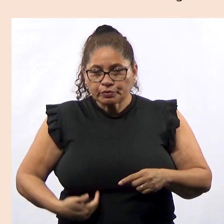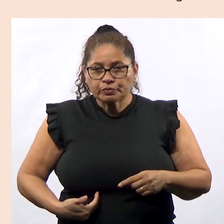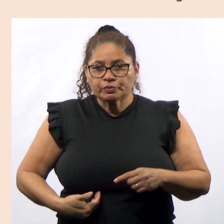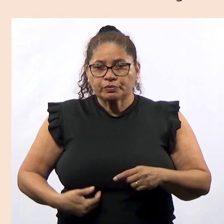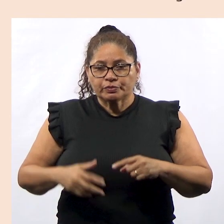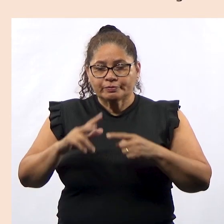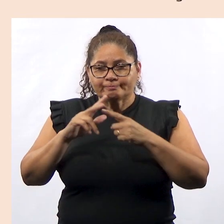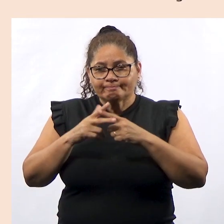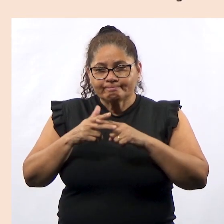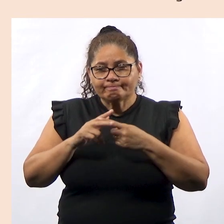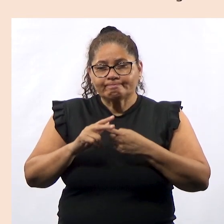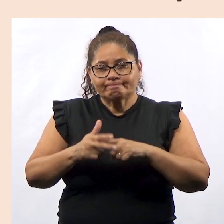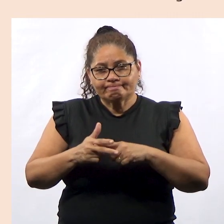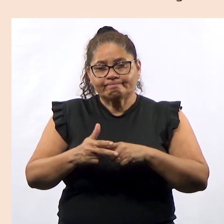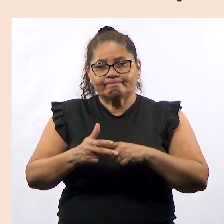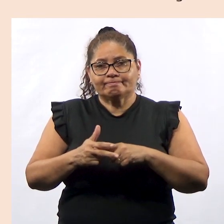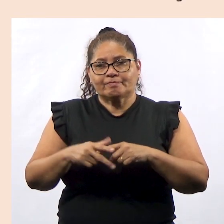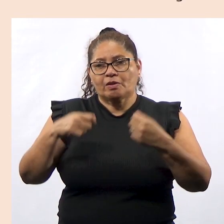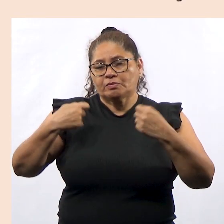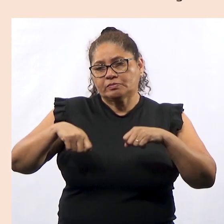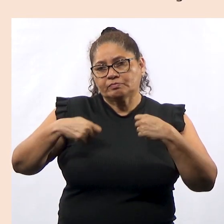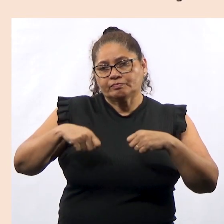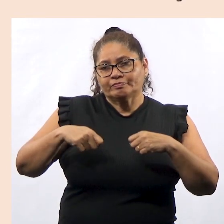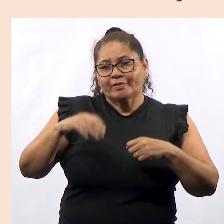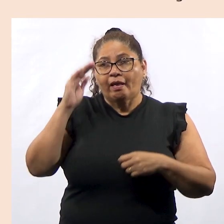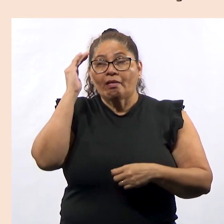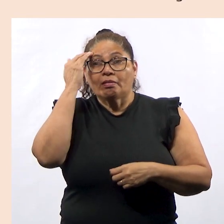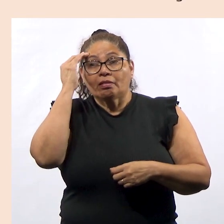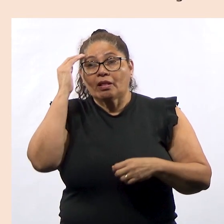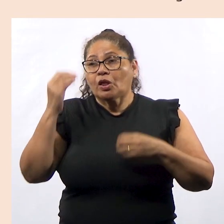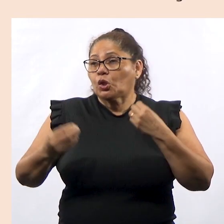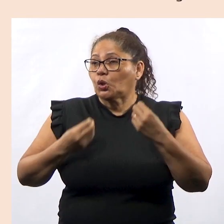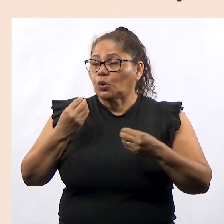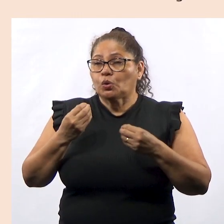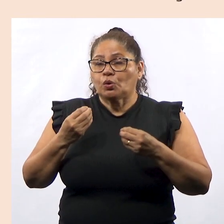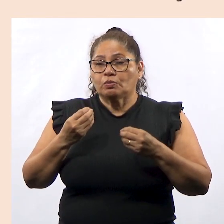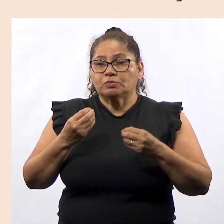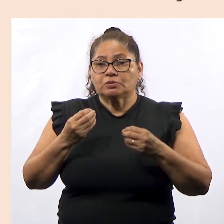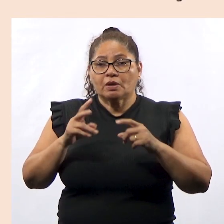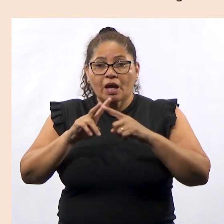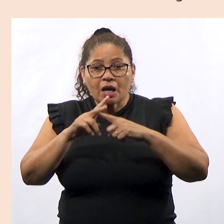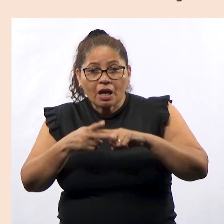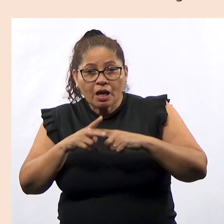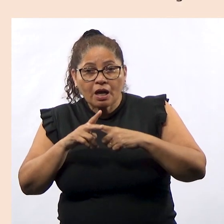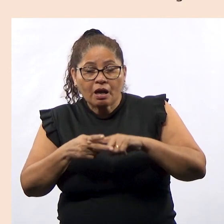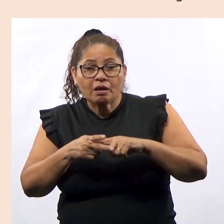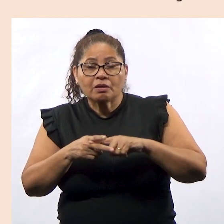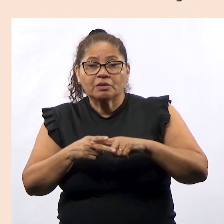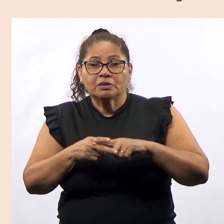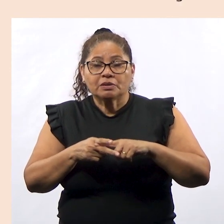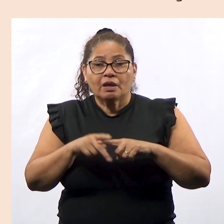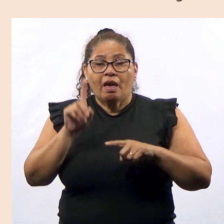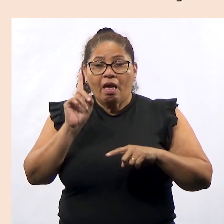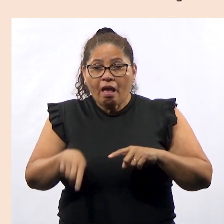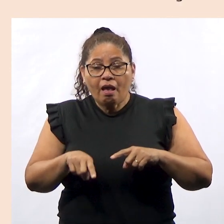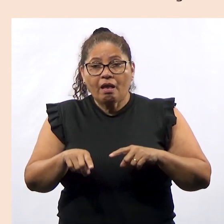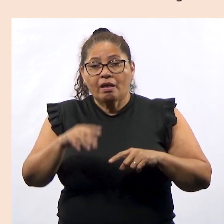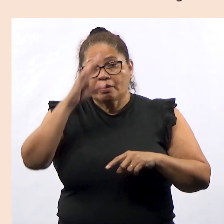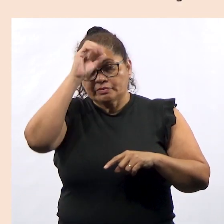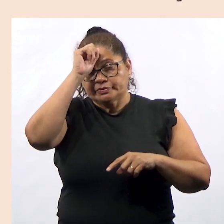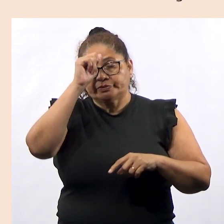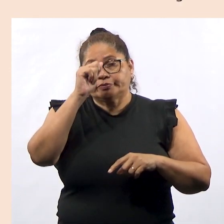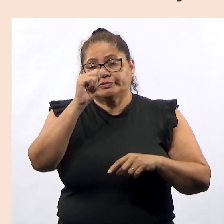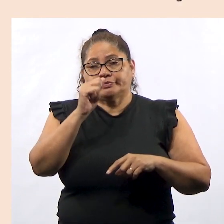fala em regulação, então é preciso a gente entender como o currículo pode regular aquilo que é aprendido